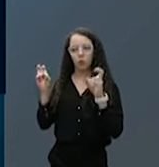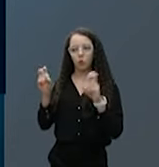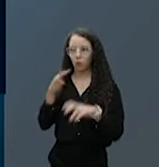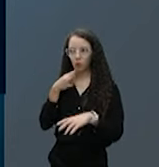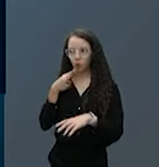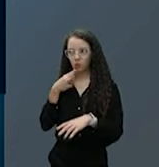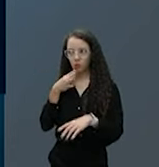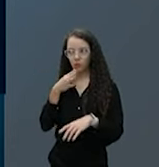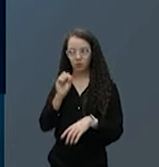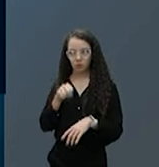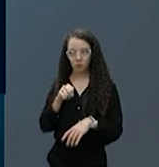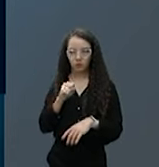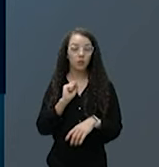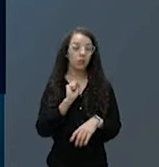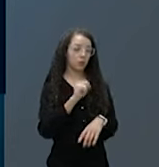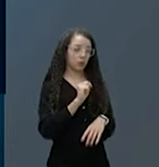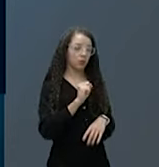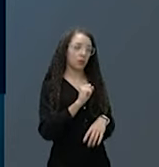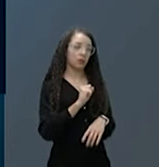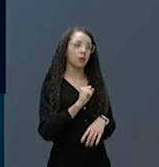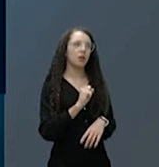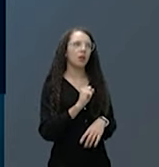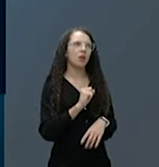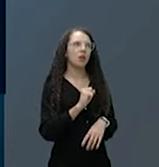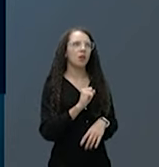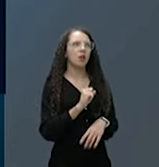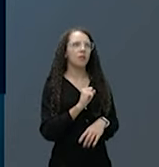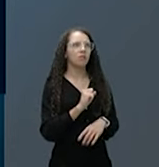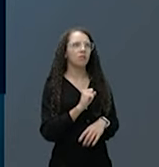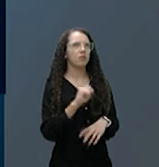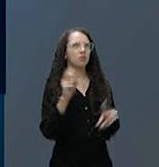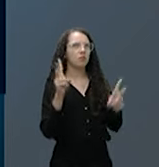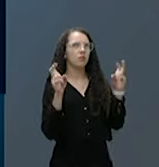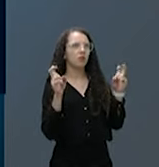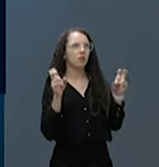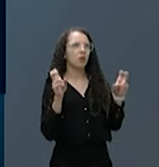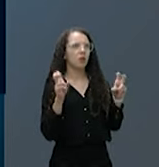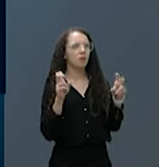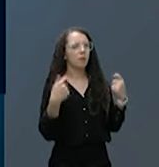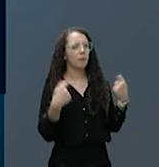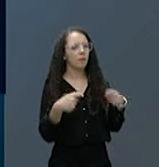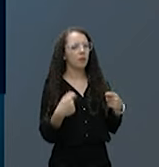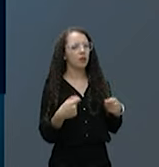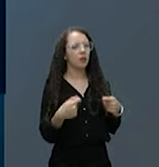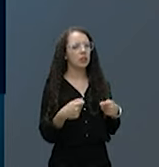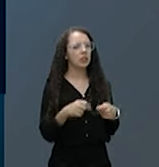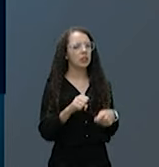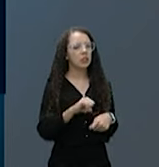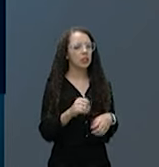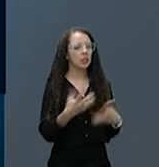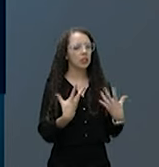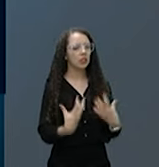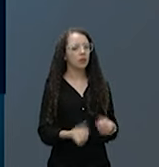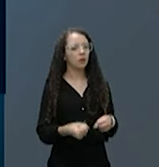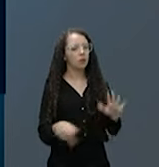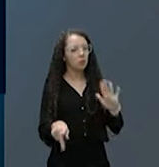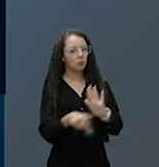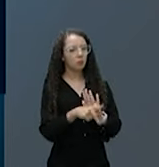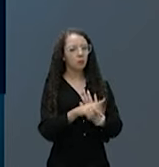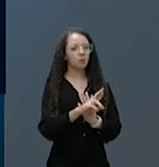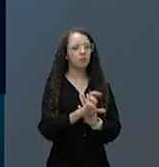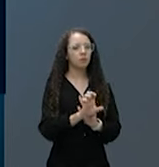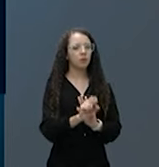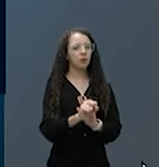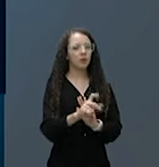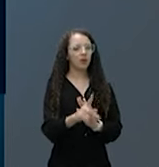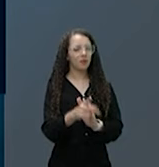conhecer, porque essa questão ela diz respeito à admissibilidade do próprio RESP. E eu penso que